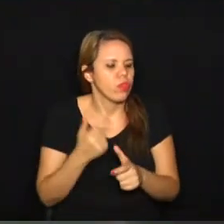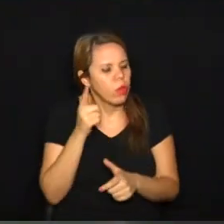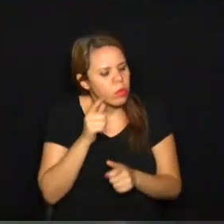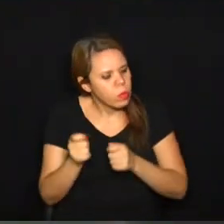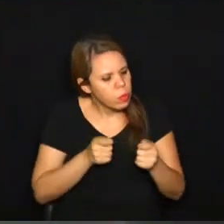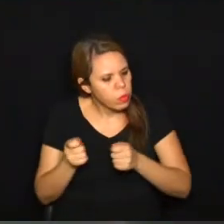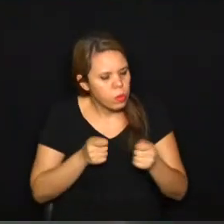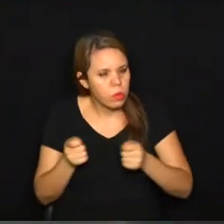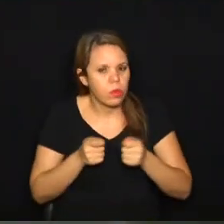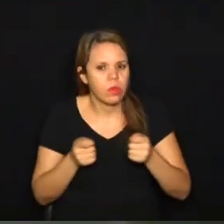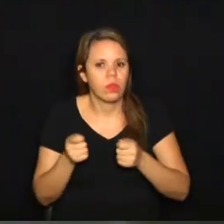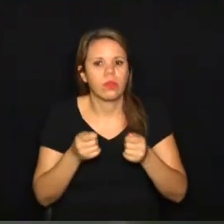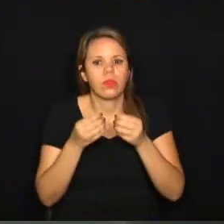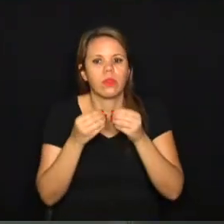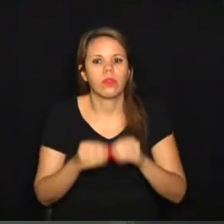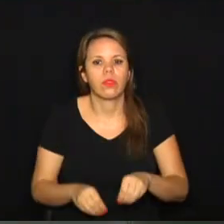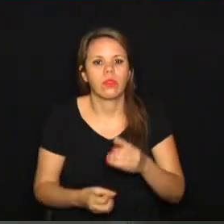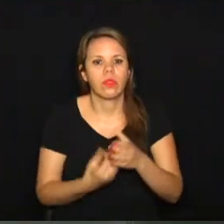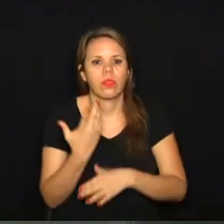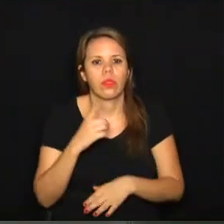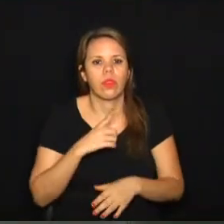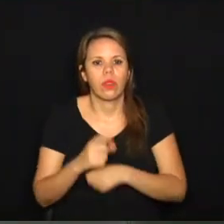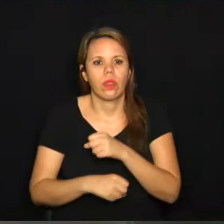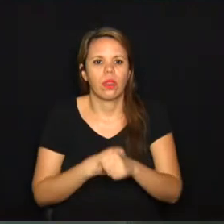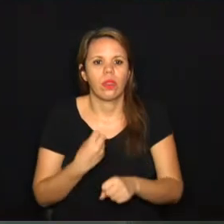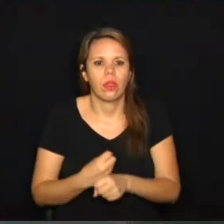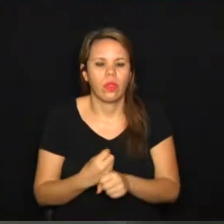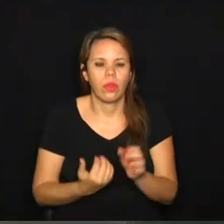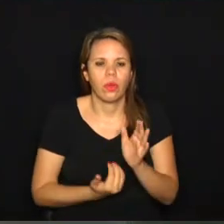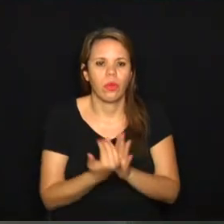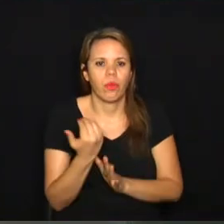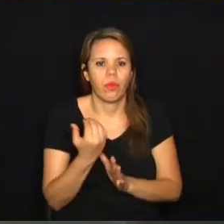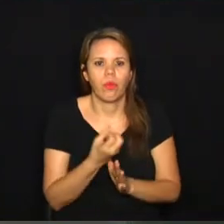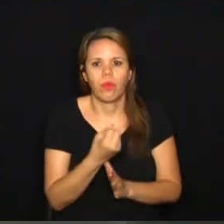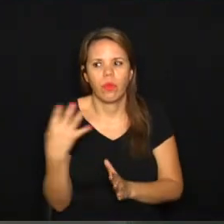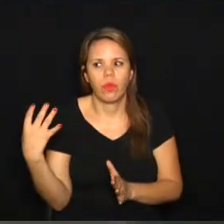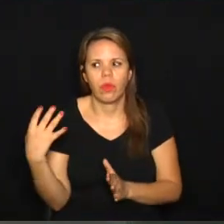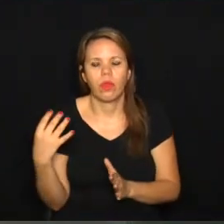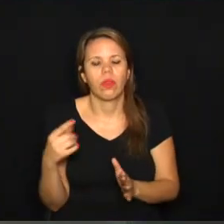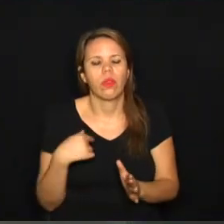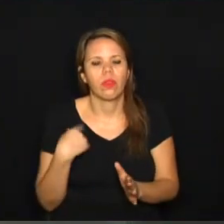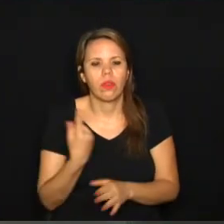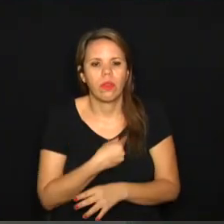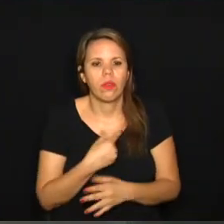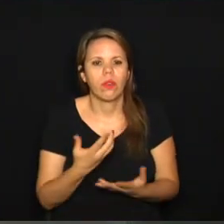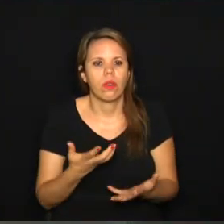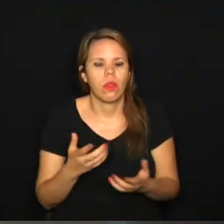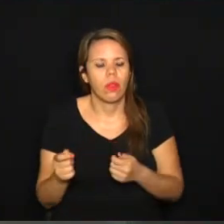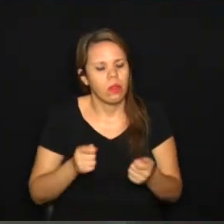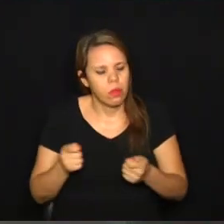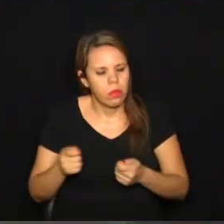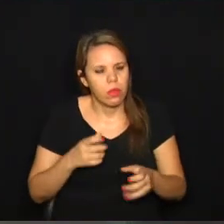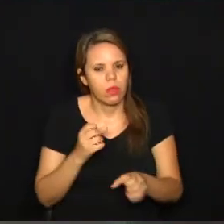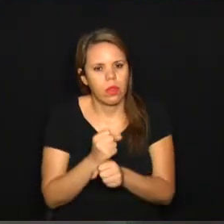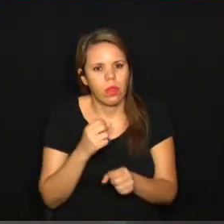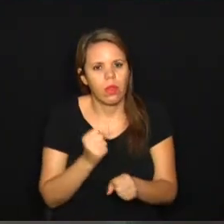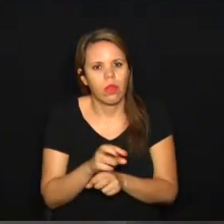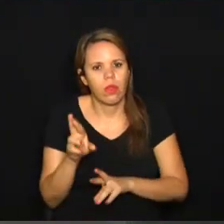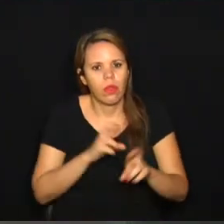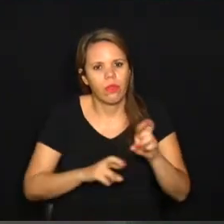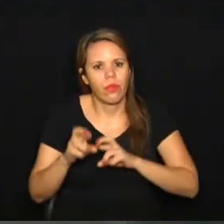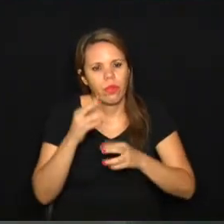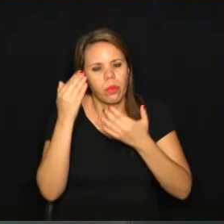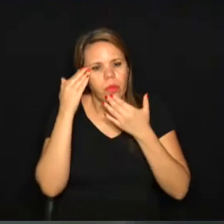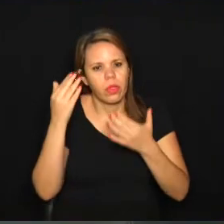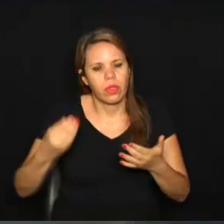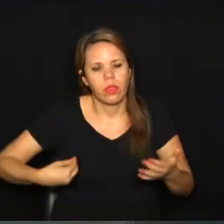os efeitos que houve do aumento de demanda e buscando o equilíbrio fiscal. Então, muito obrigado